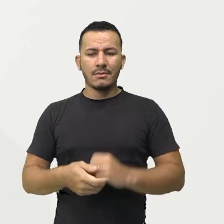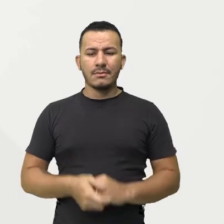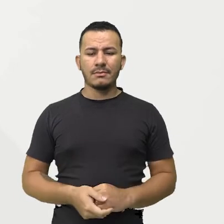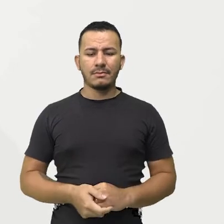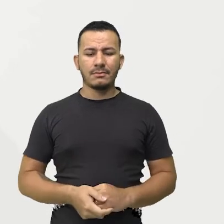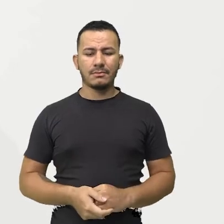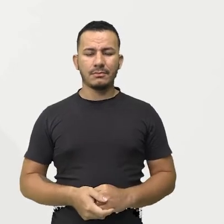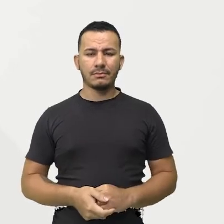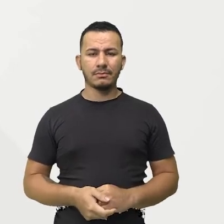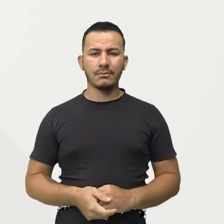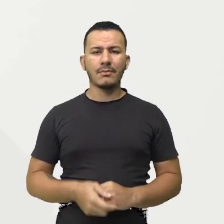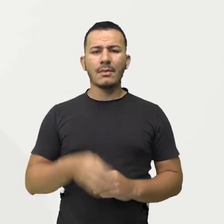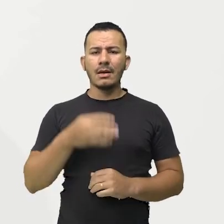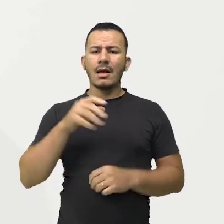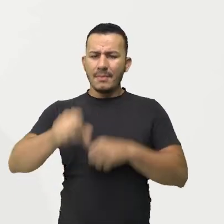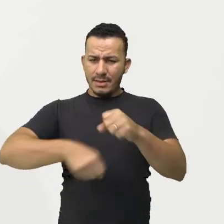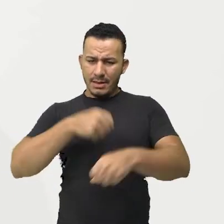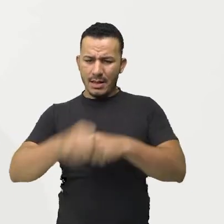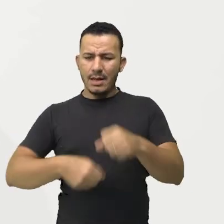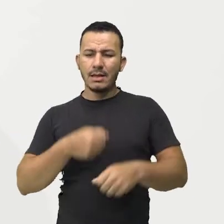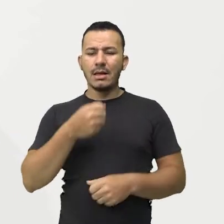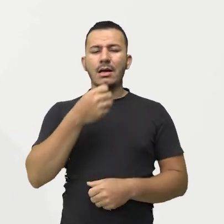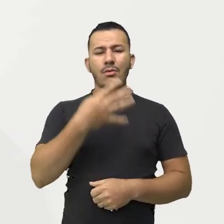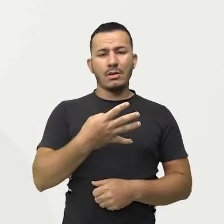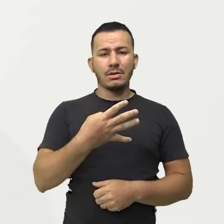A imagem vale R$